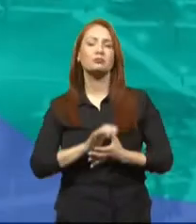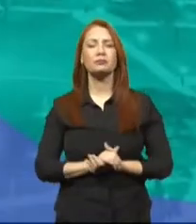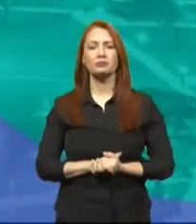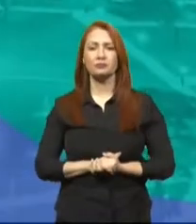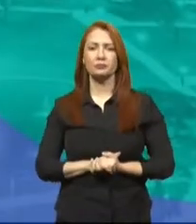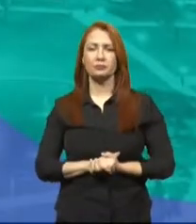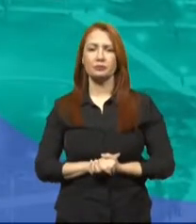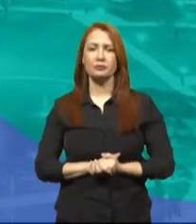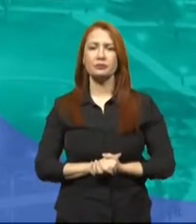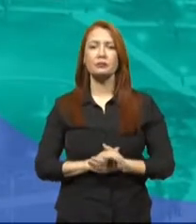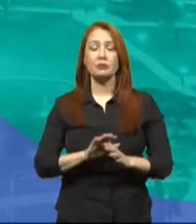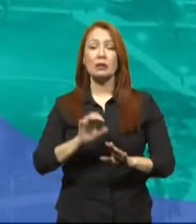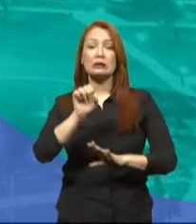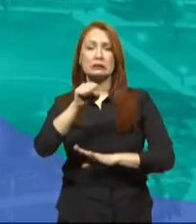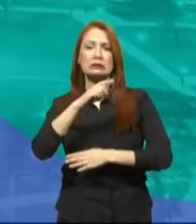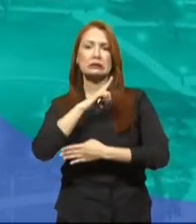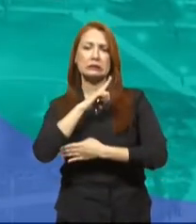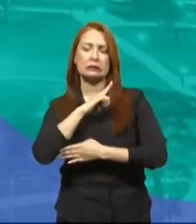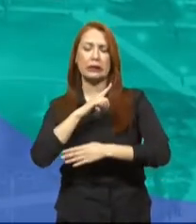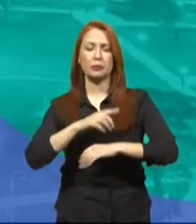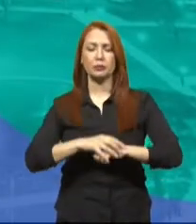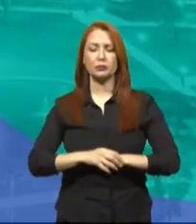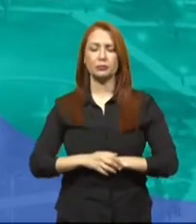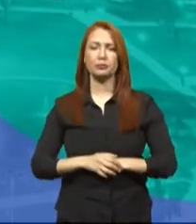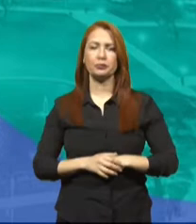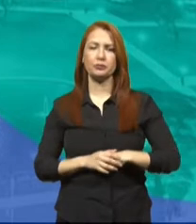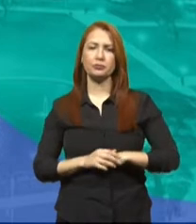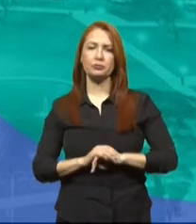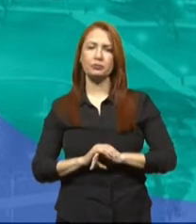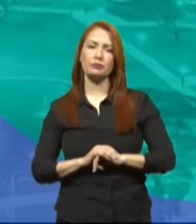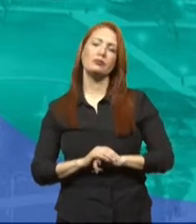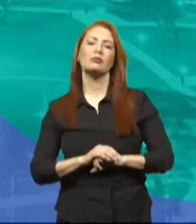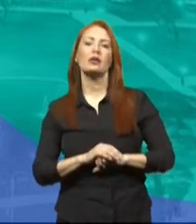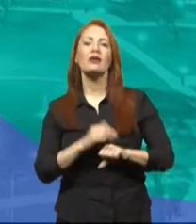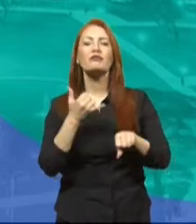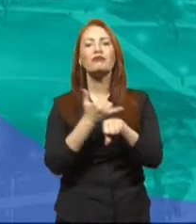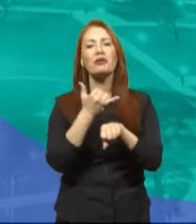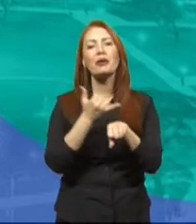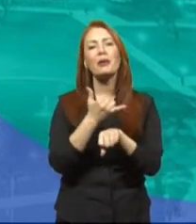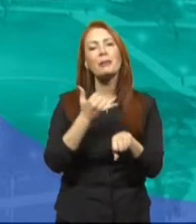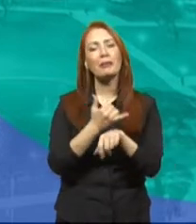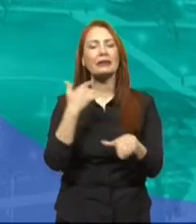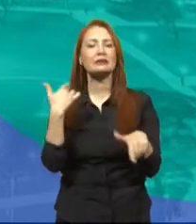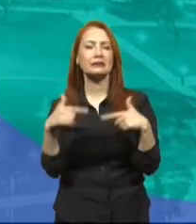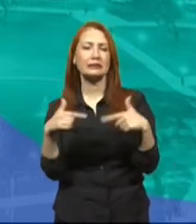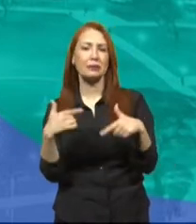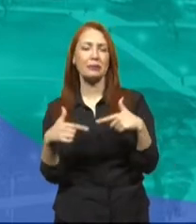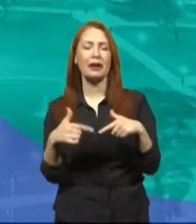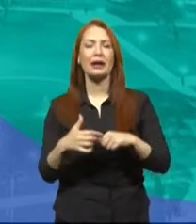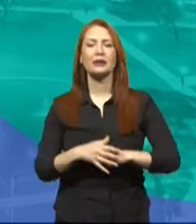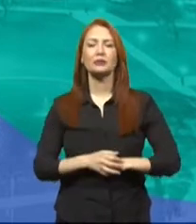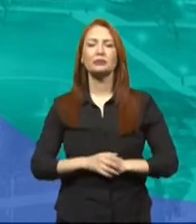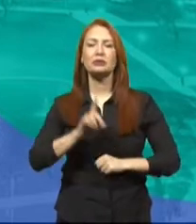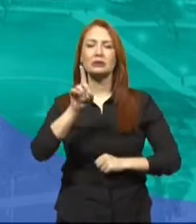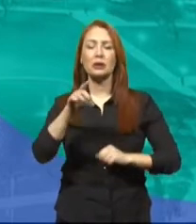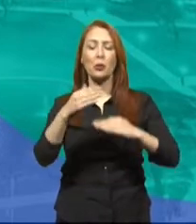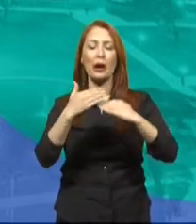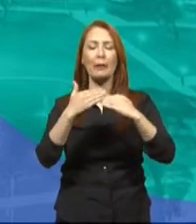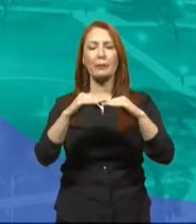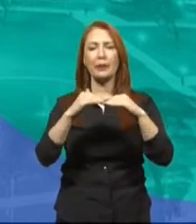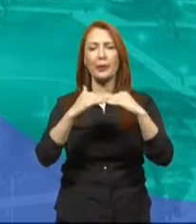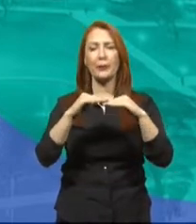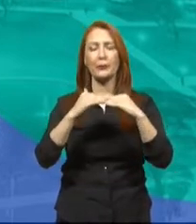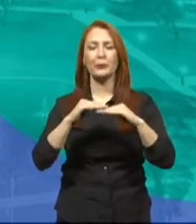temos como equipamento, a gente diz aqui as ferramentas de trabalho que a cooperativa tem, né? Que é os caminhões.